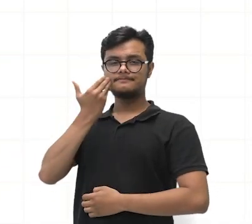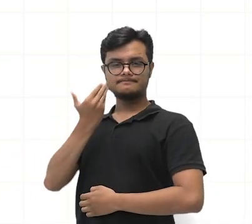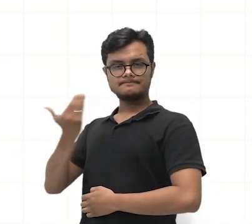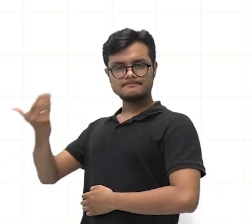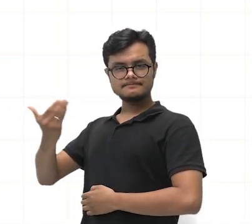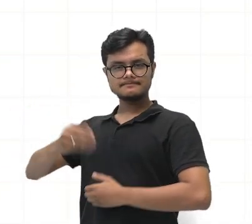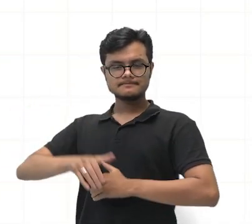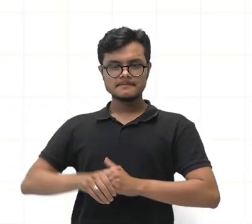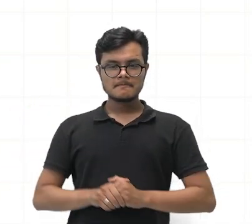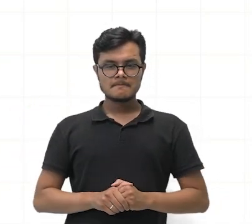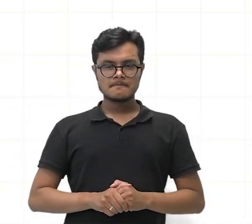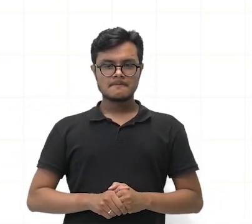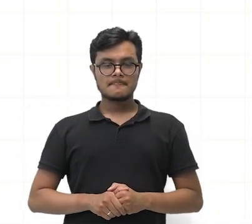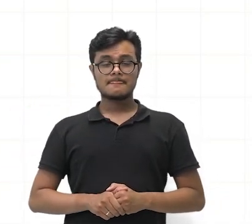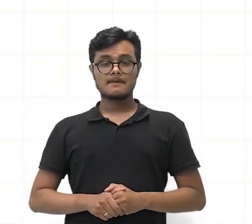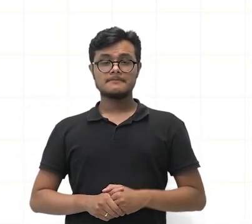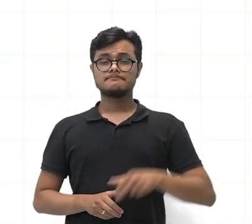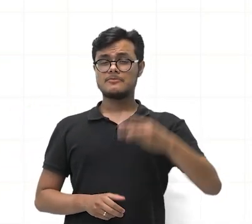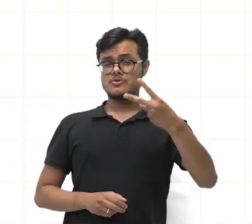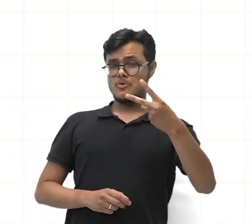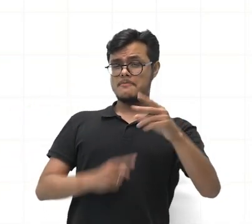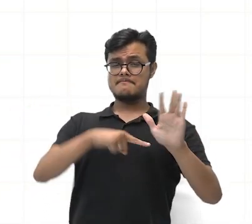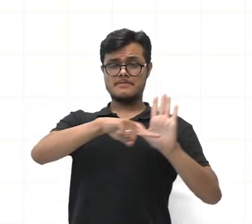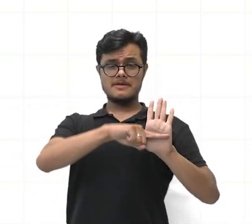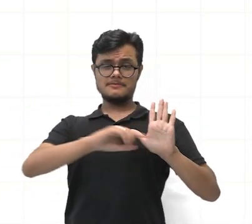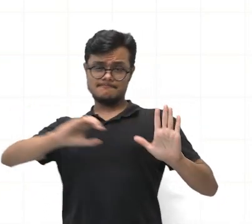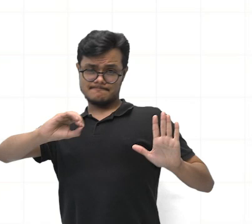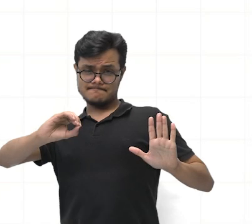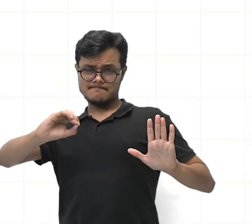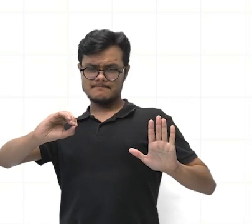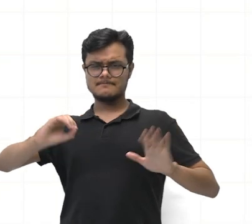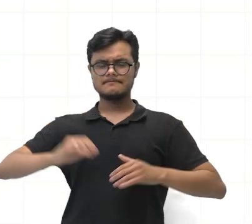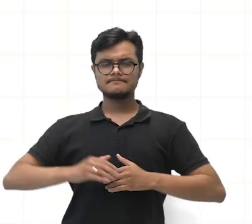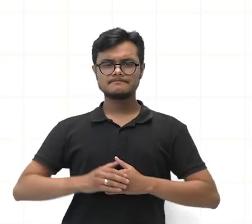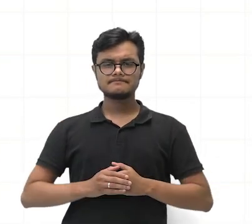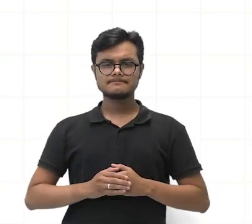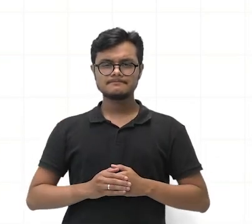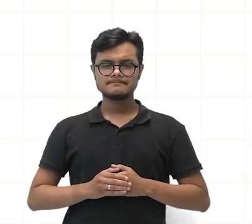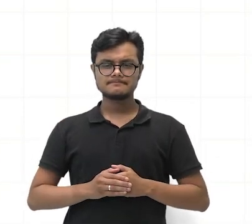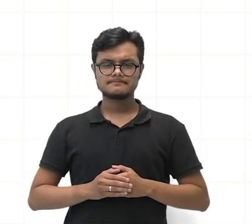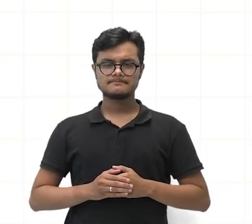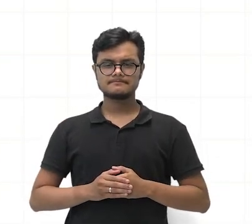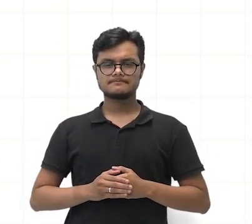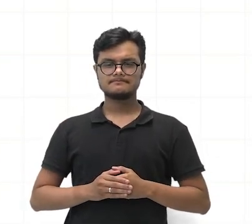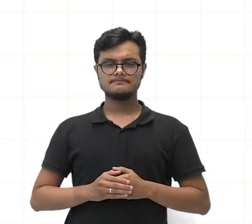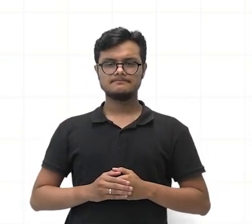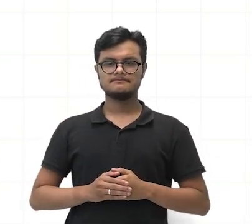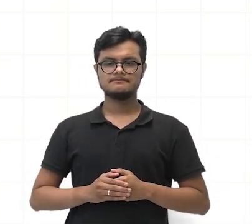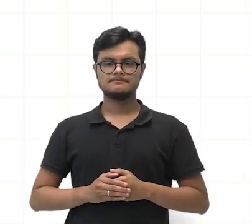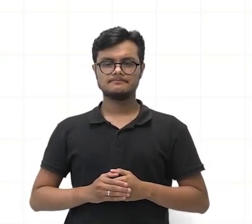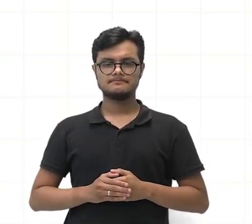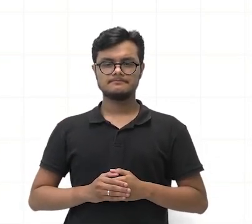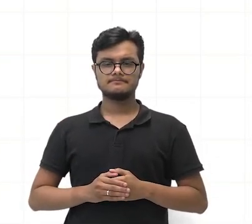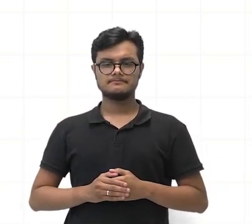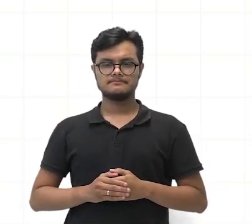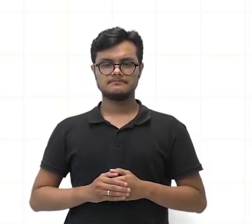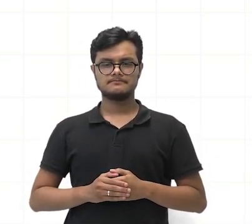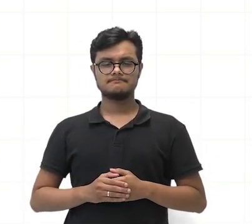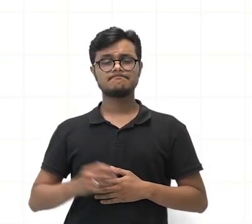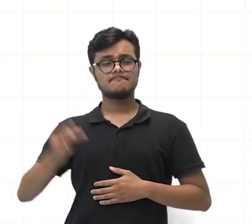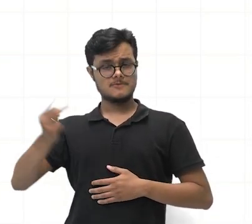ó, 2 menos 0. Aqui, ó, 2 menos 0. A resposta